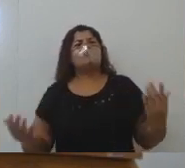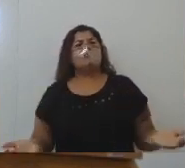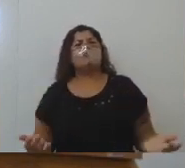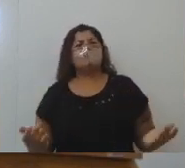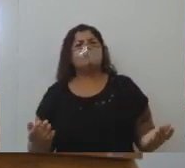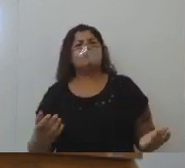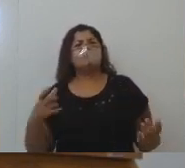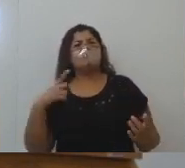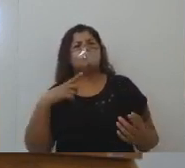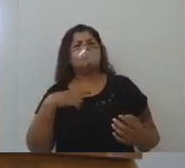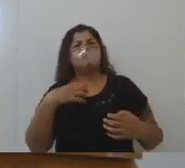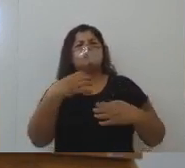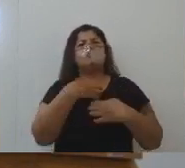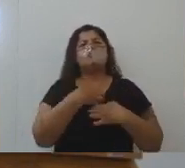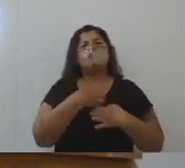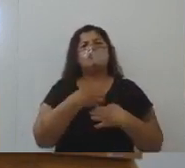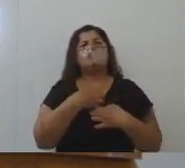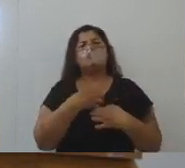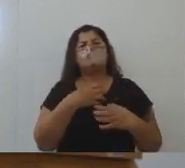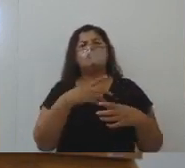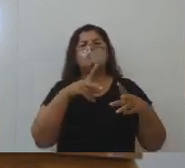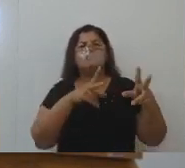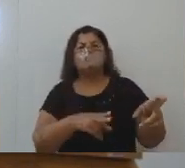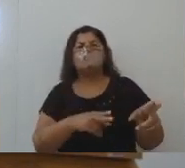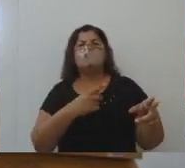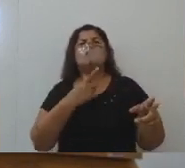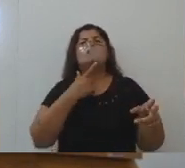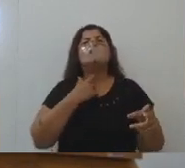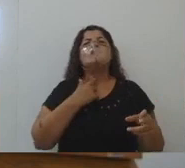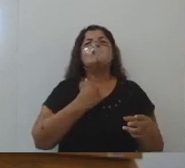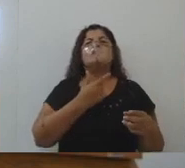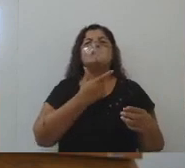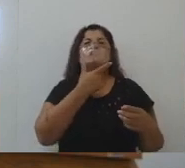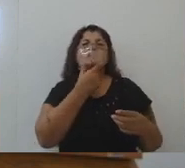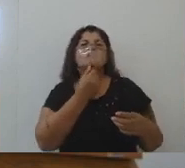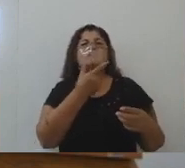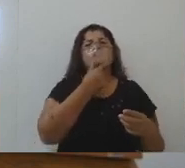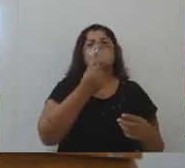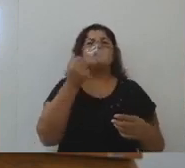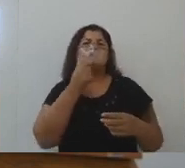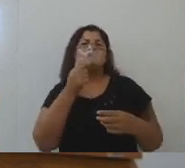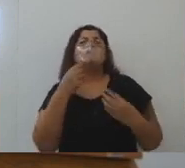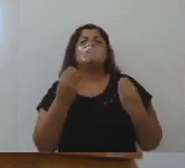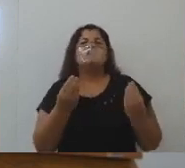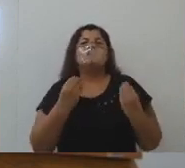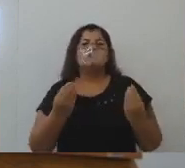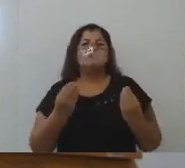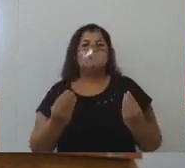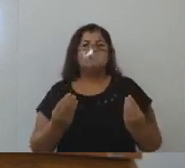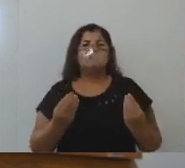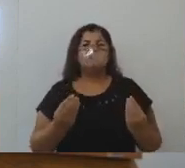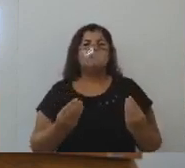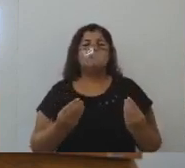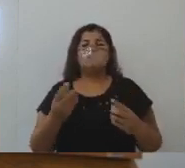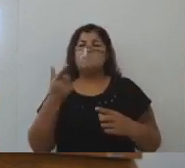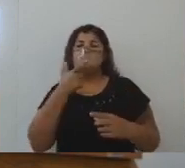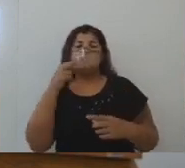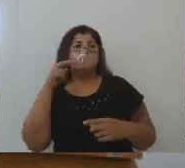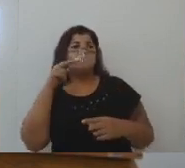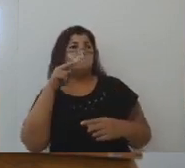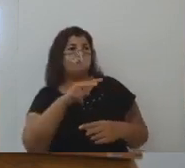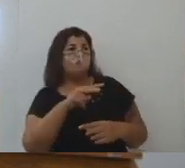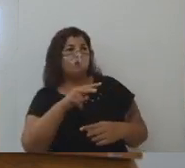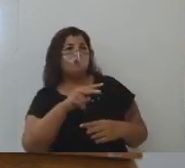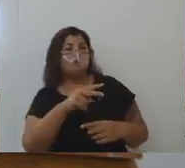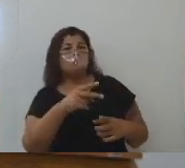sente atração por pessoas do mesmo sexo? Não existe explicação. Simplesmente aquele agressor que